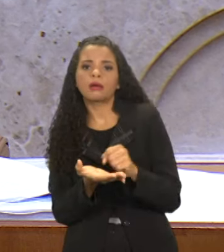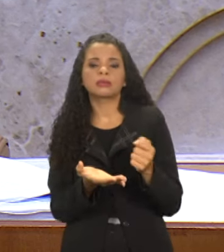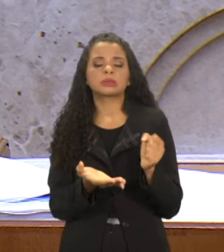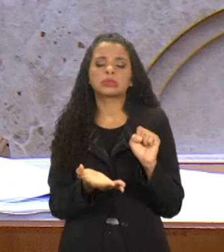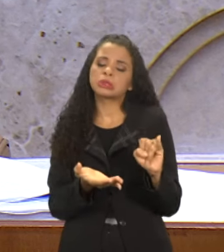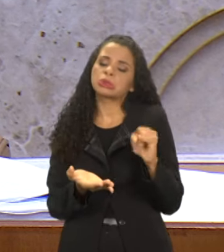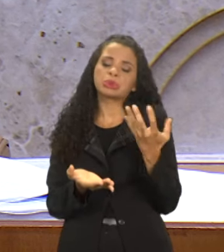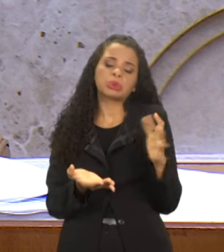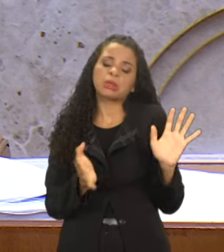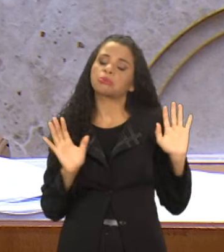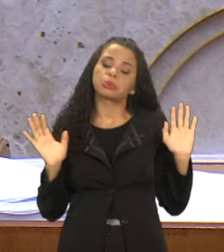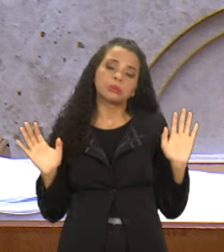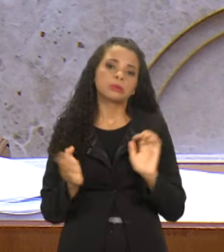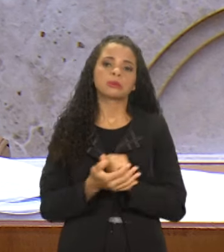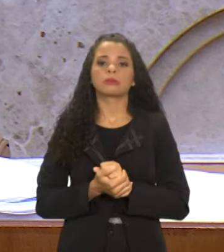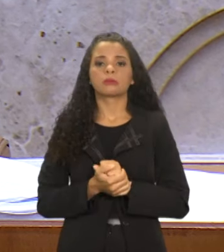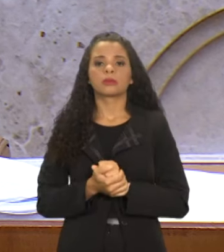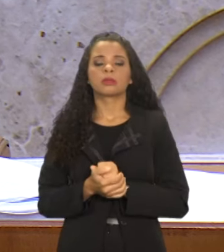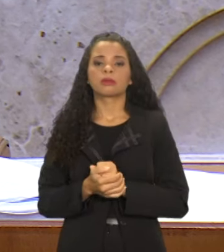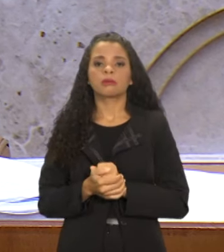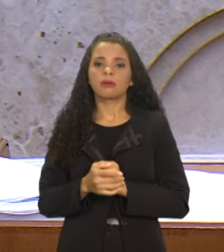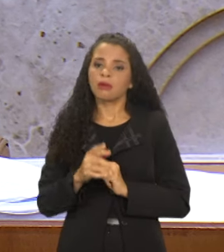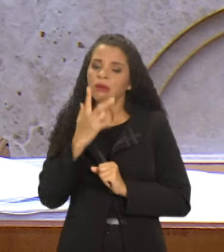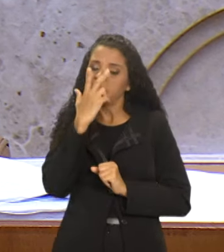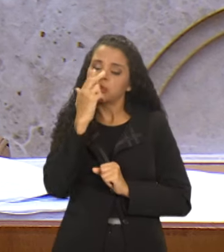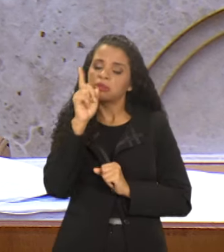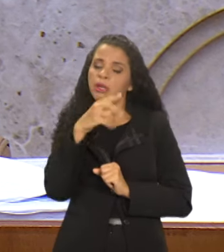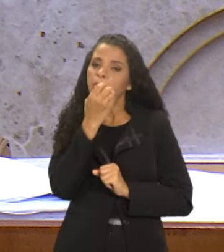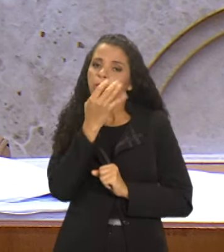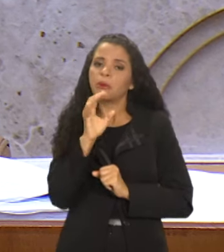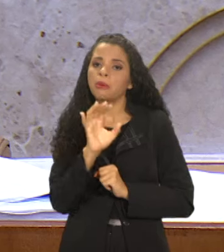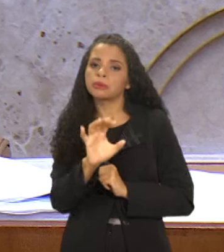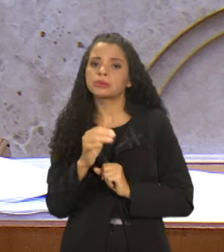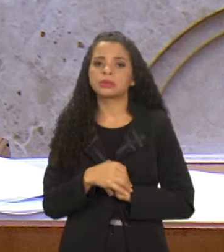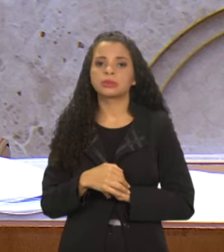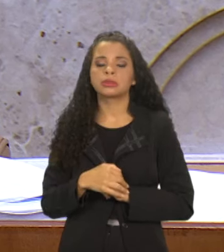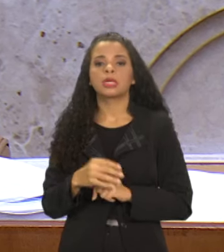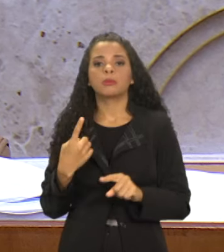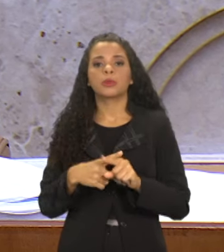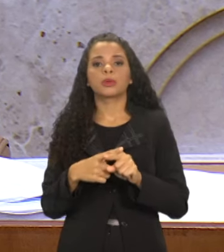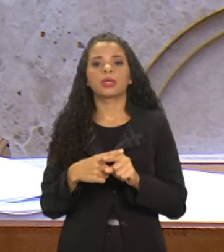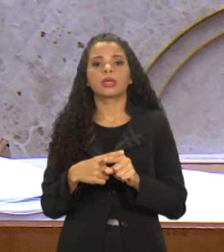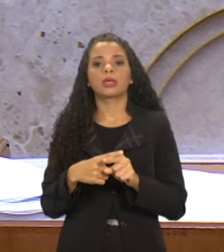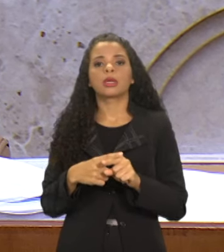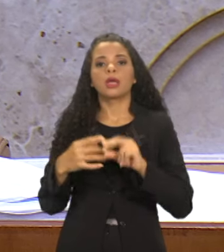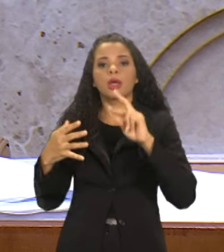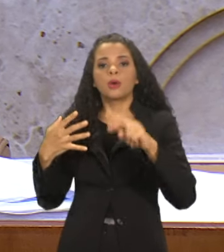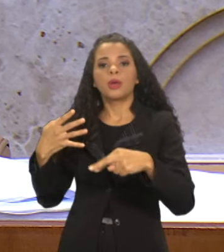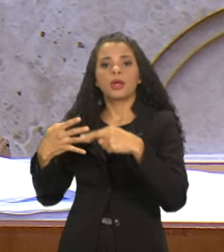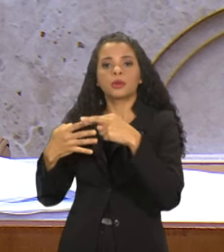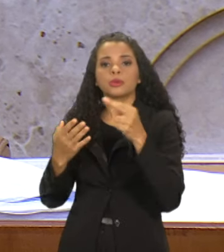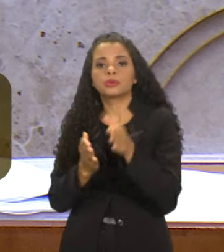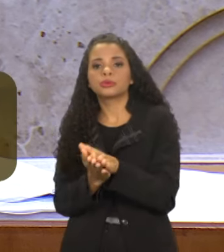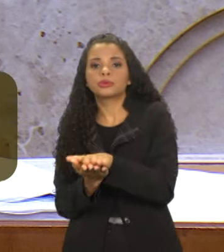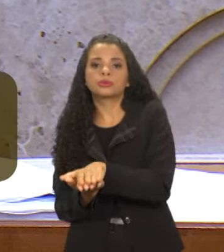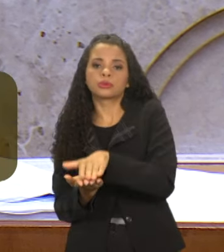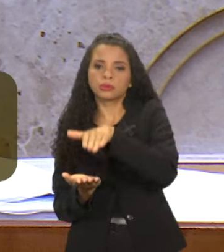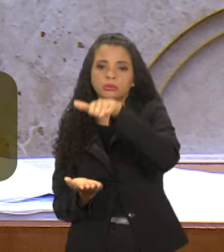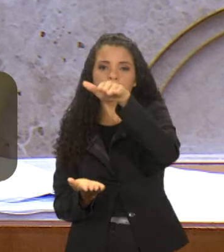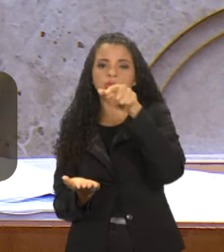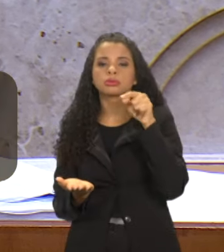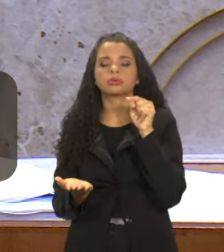Me pareceu uma boa solução e achei que o volume de recursos que as empresas se dispuseram a aportar, ministro Zanin, foi